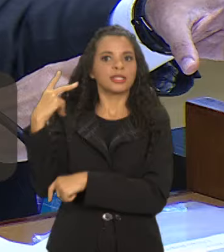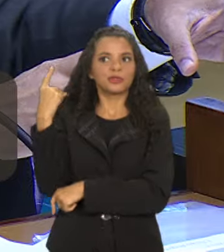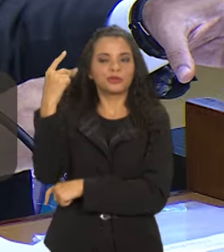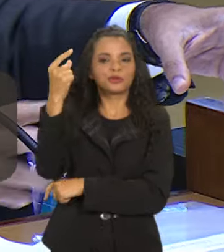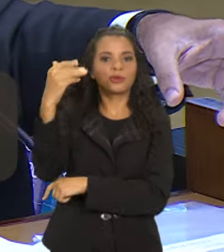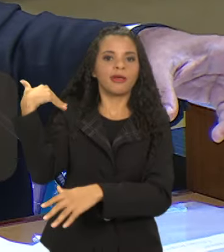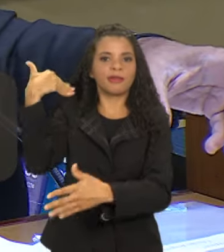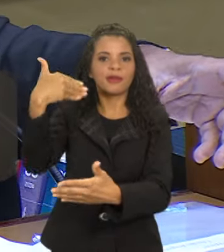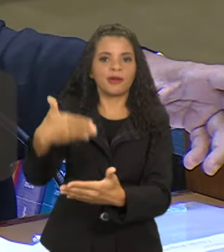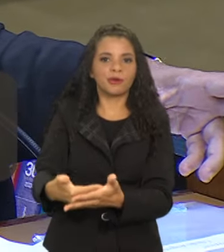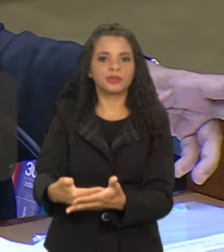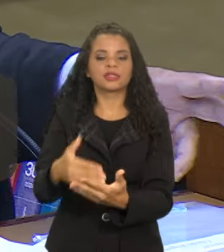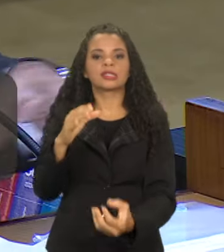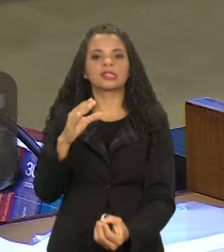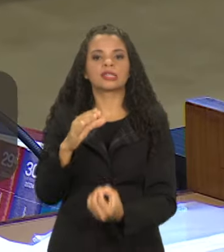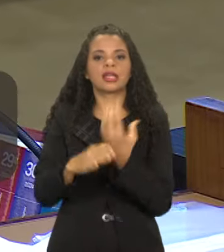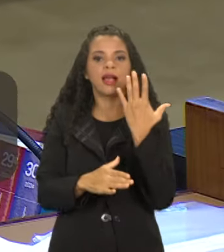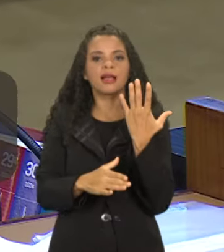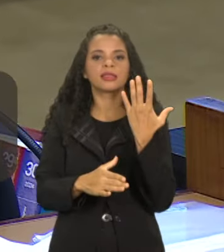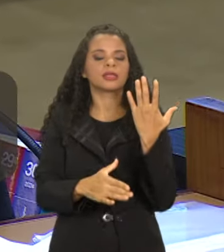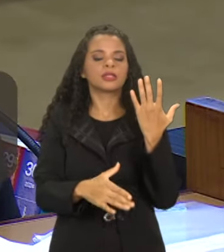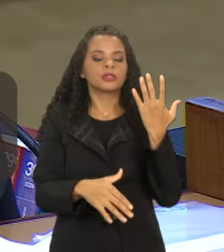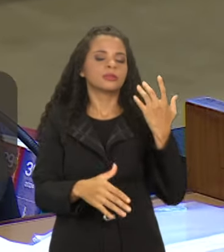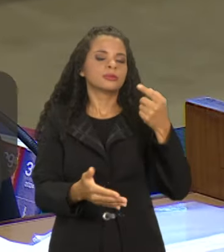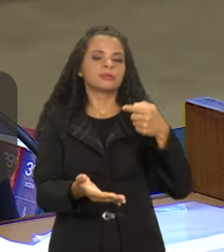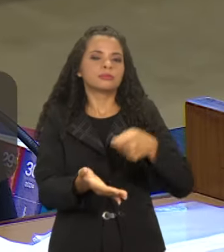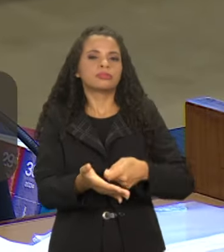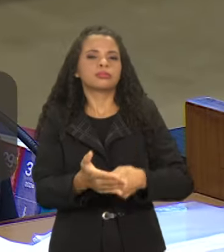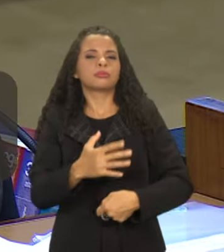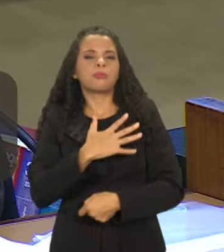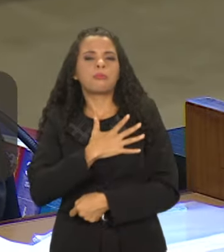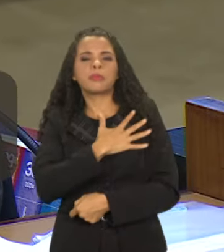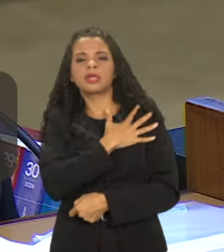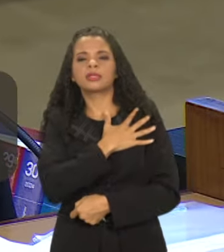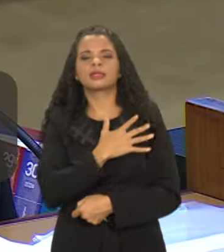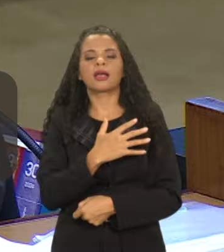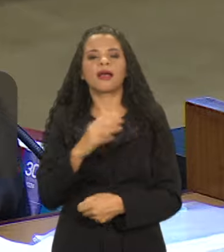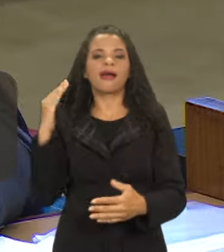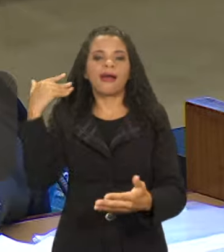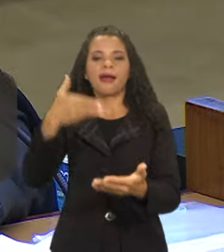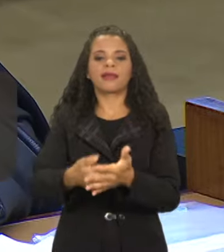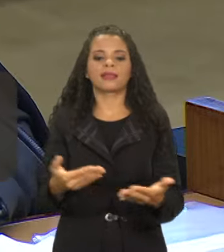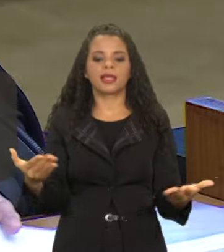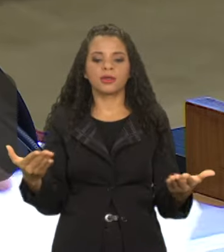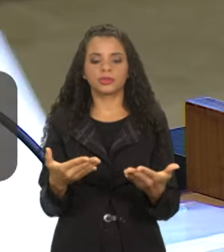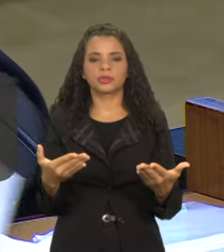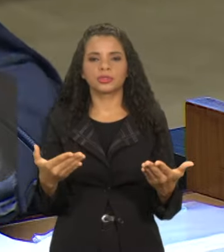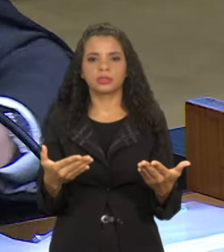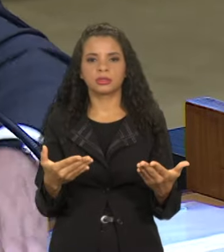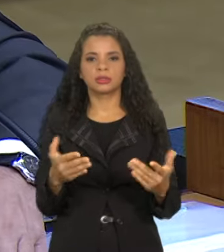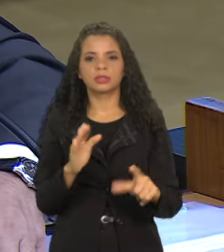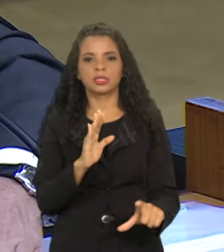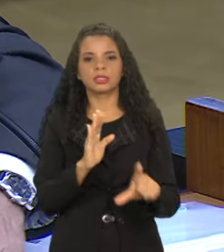da ditadura militar, sobrevive até hoje. E essa lei contraria o Programa Nacional de Imunização.